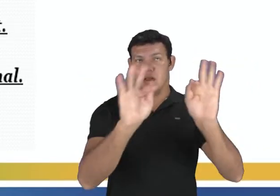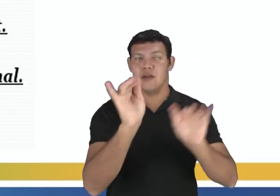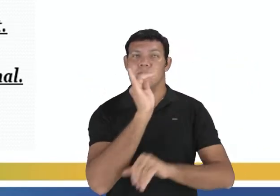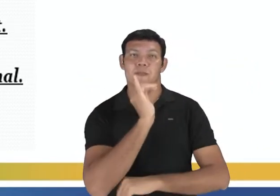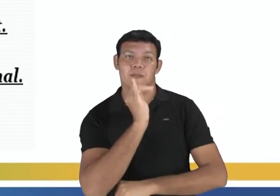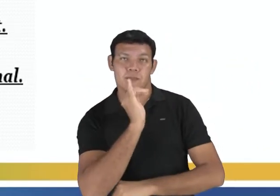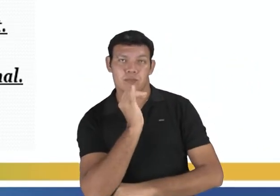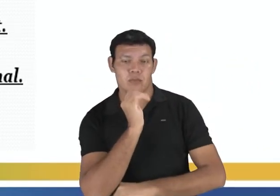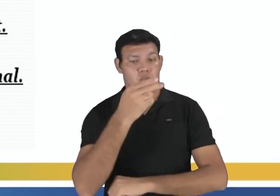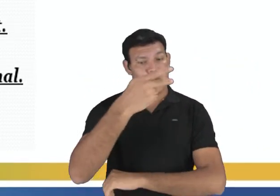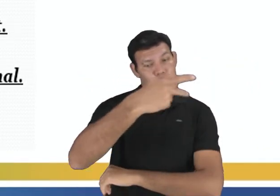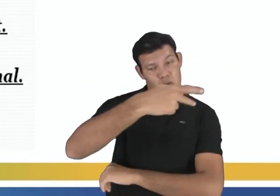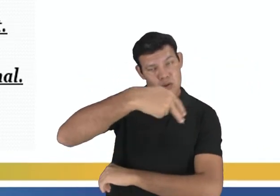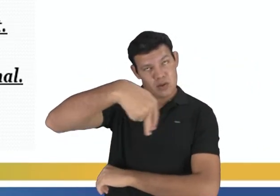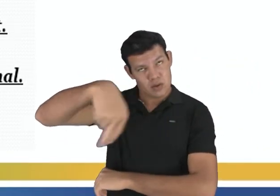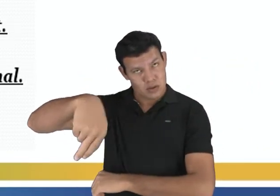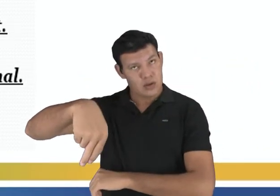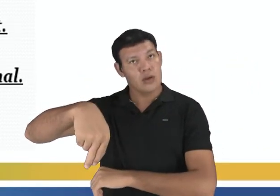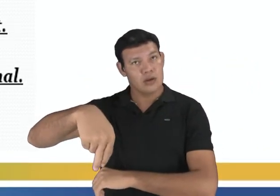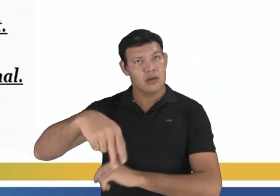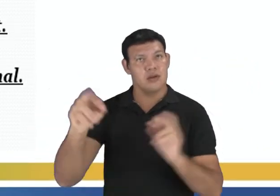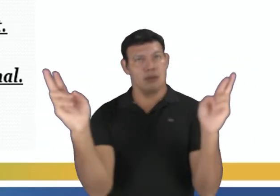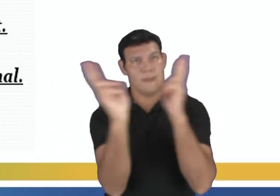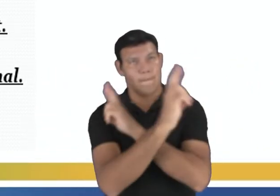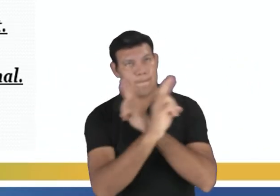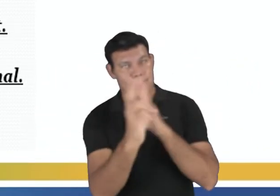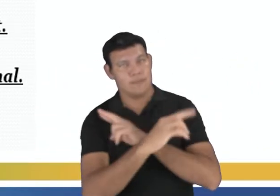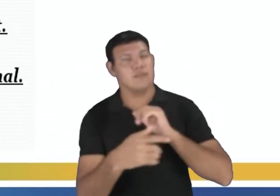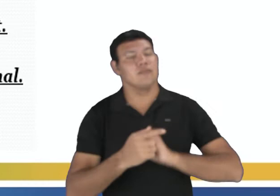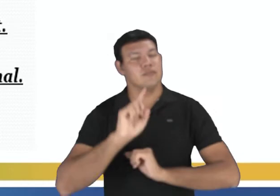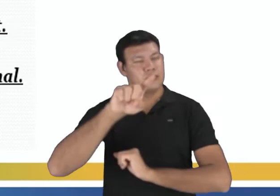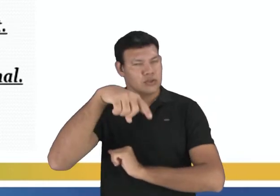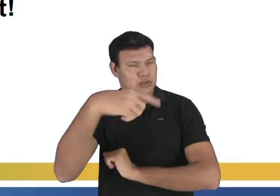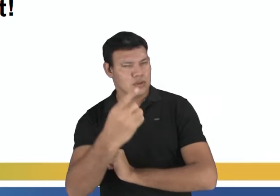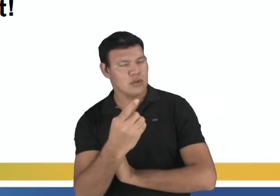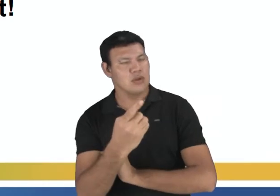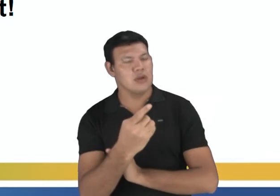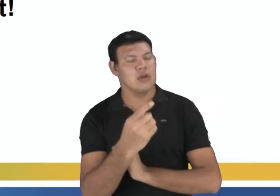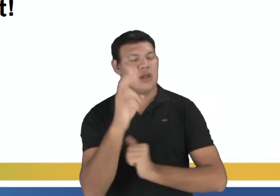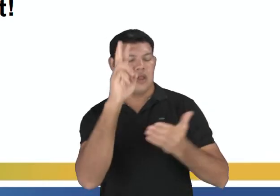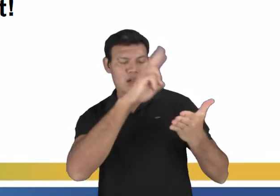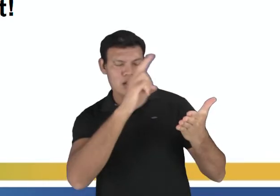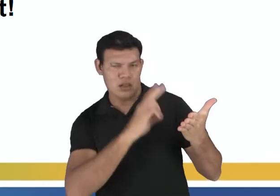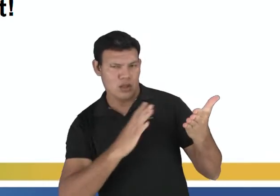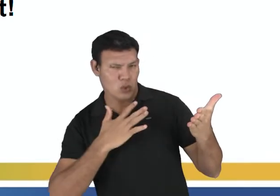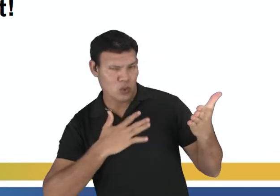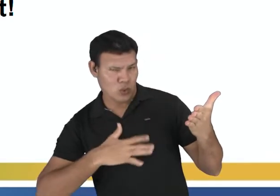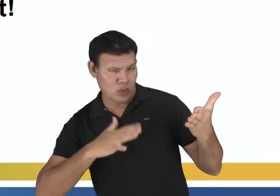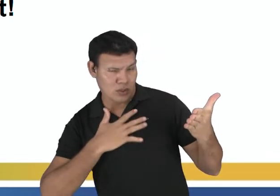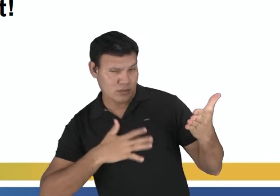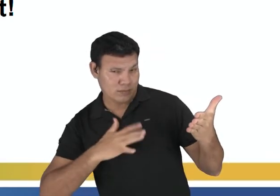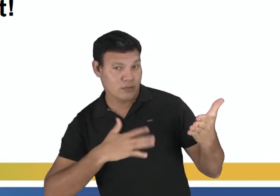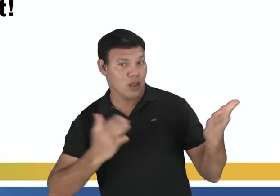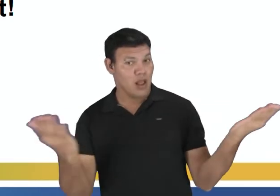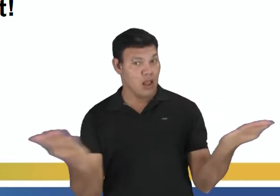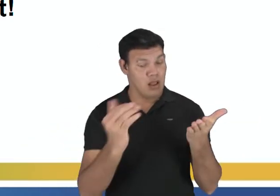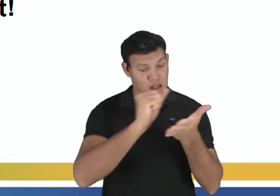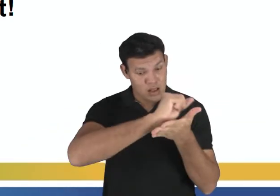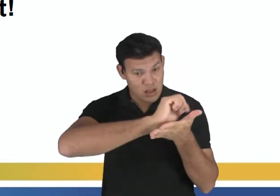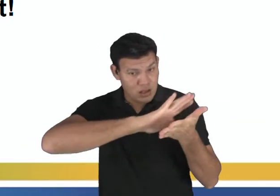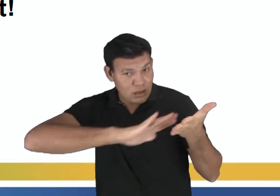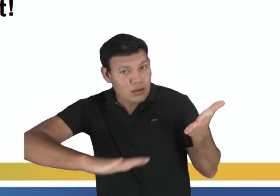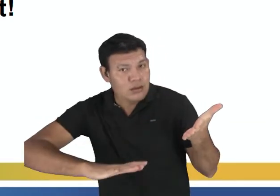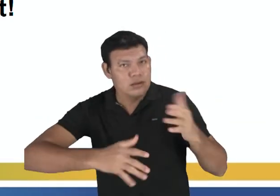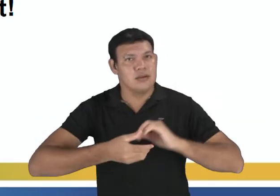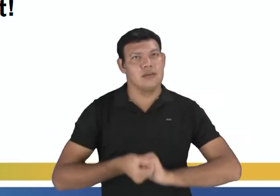certo? Depois deem uma pausa, deem uma lida. Que agora nós vamos para o